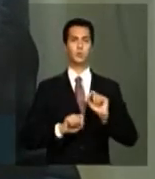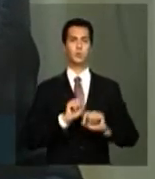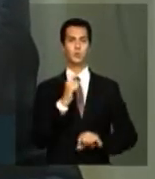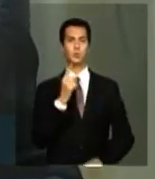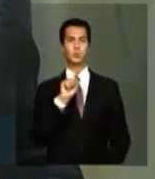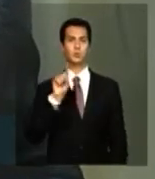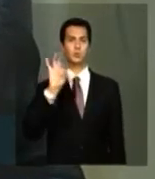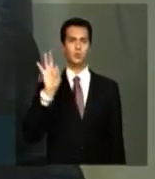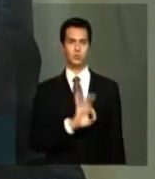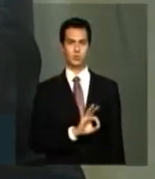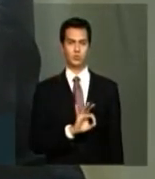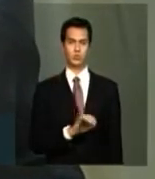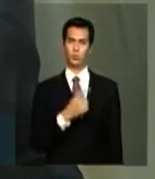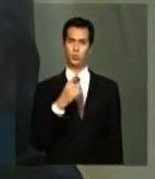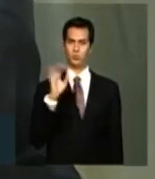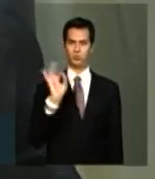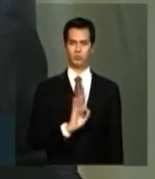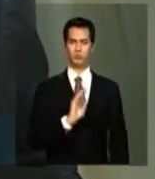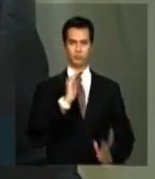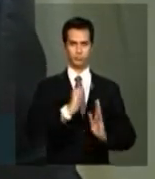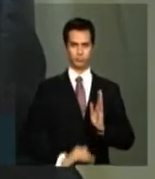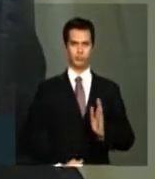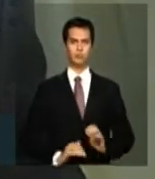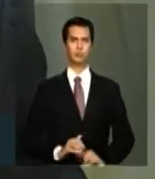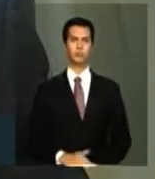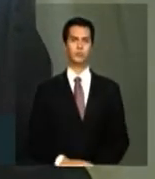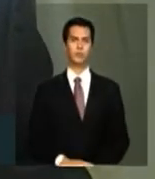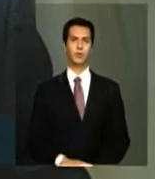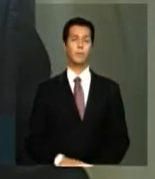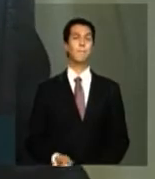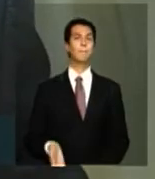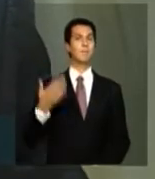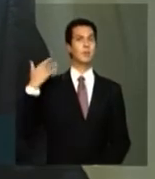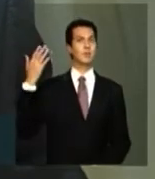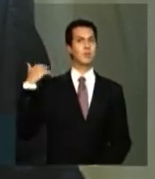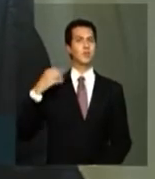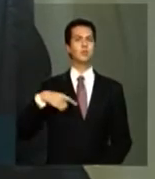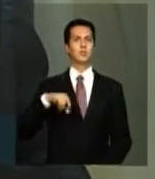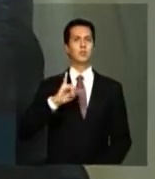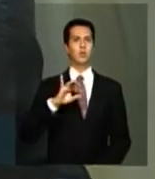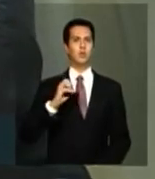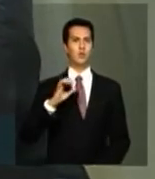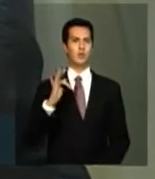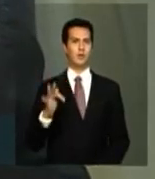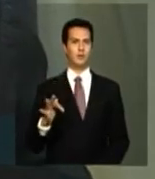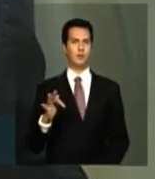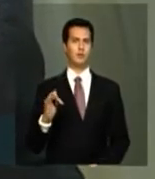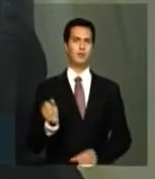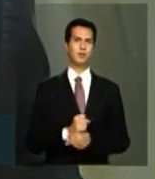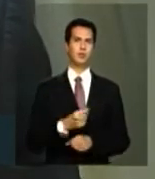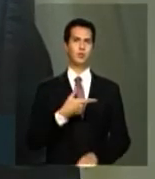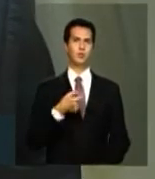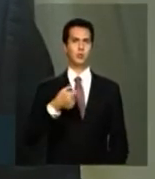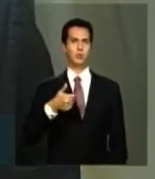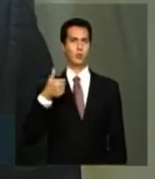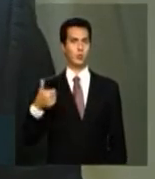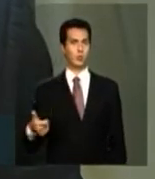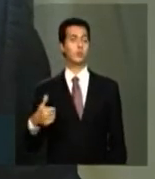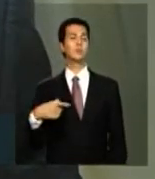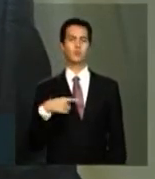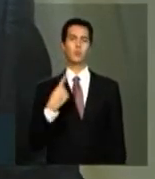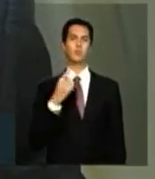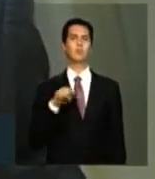1% no IOF ele volta àquilo que ele era no início de 2011 Tá certo isso